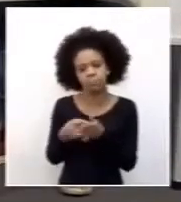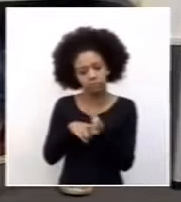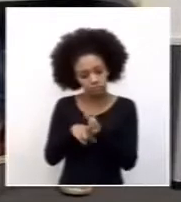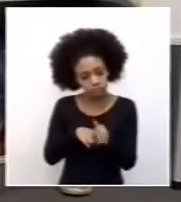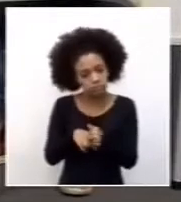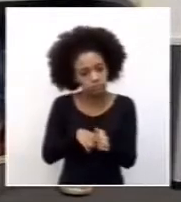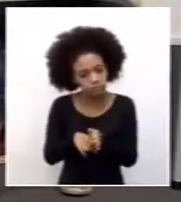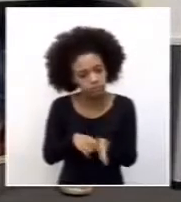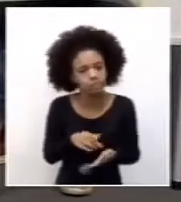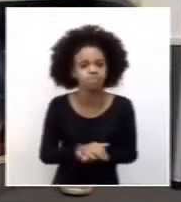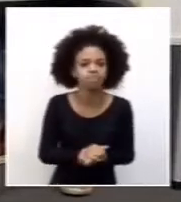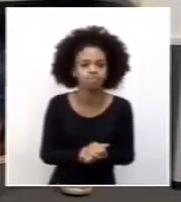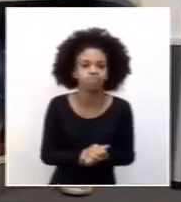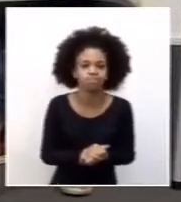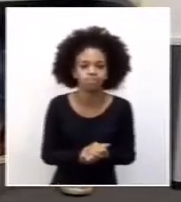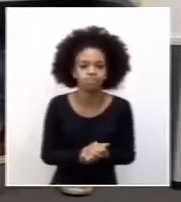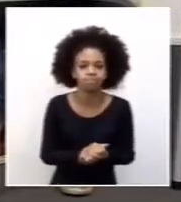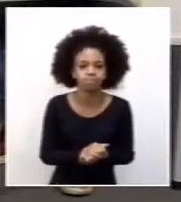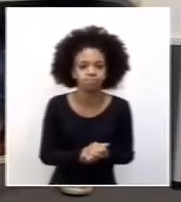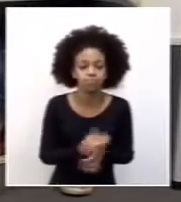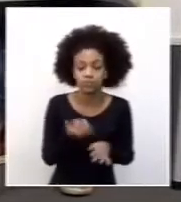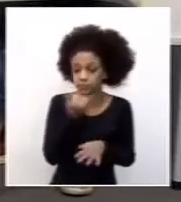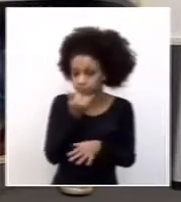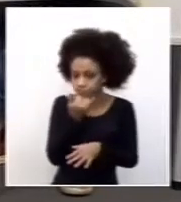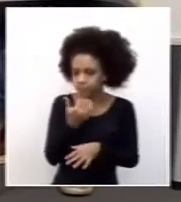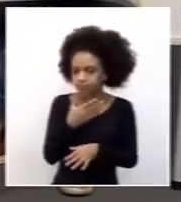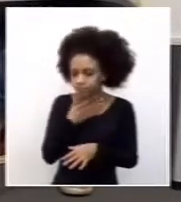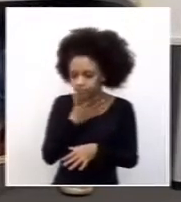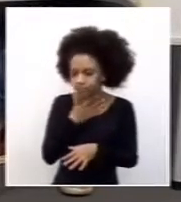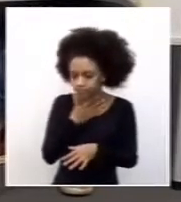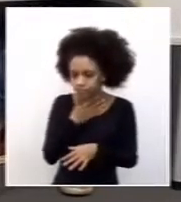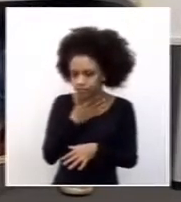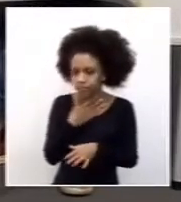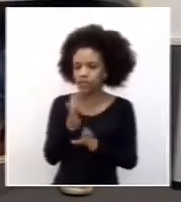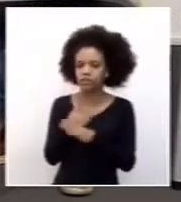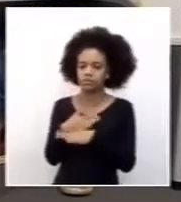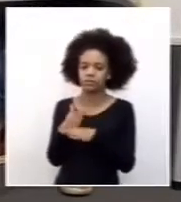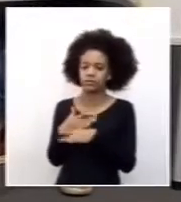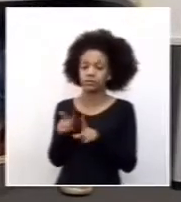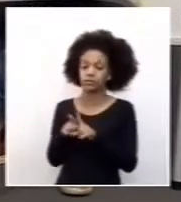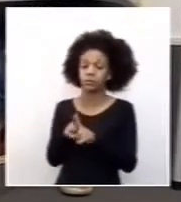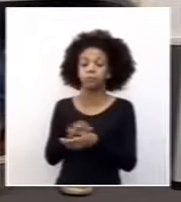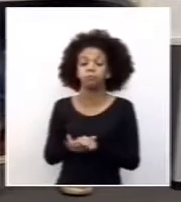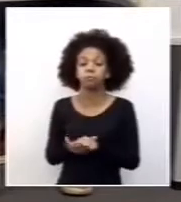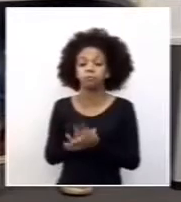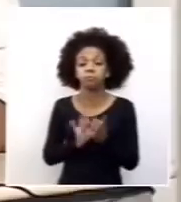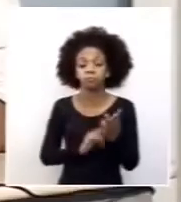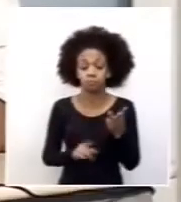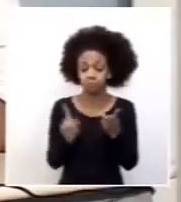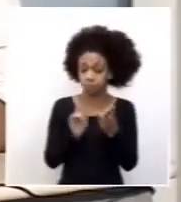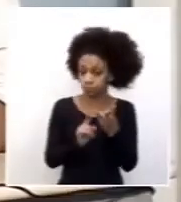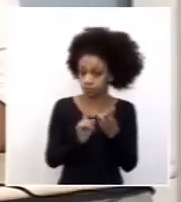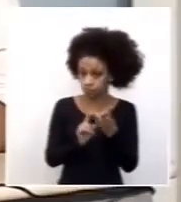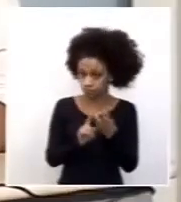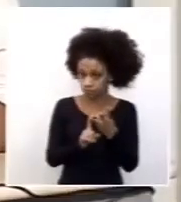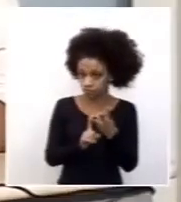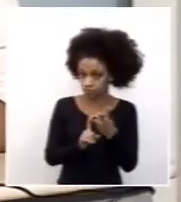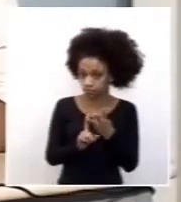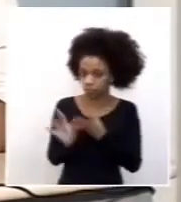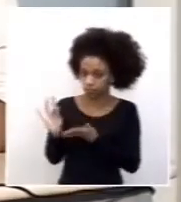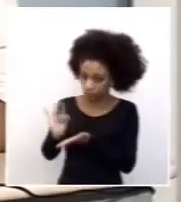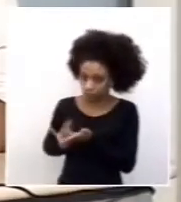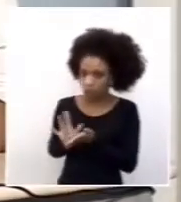Isso. Então vamos lá. Perdão, que eu me perdi aqui, agora vamos lá. A afirmação número 3. Uma